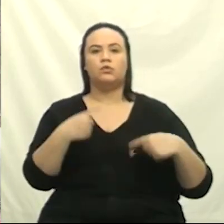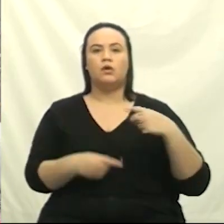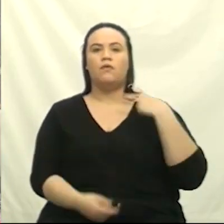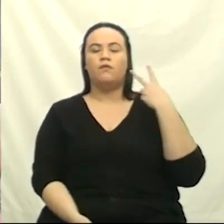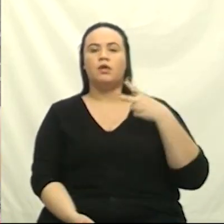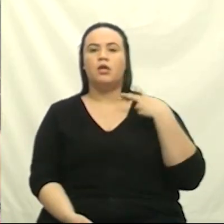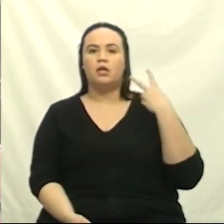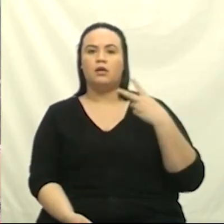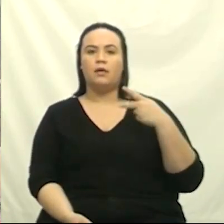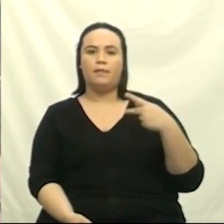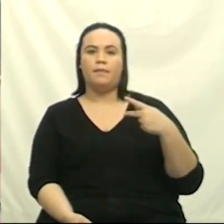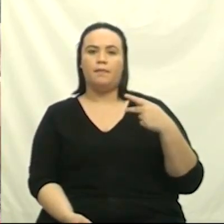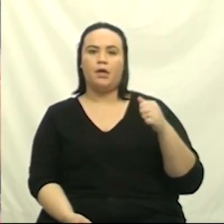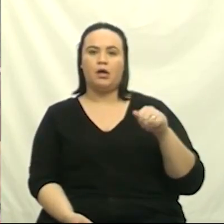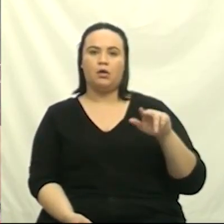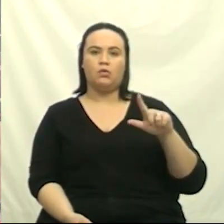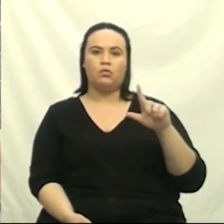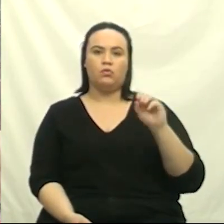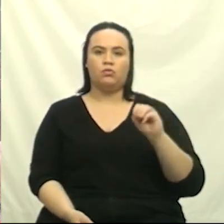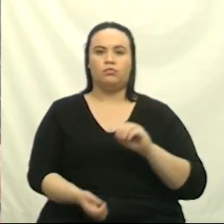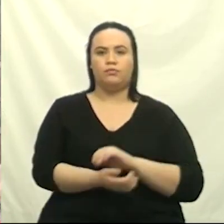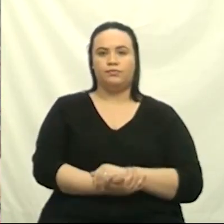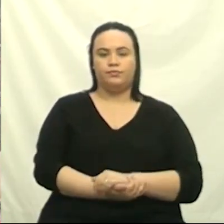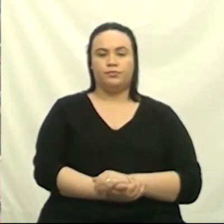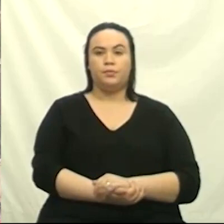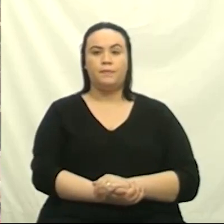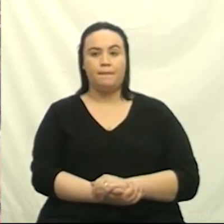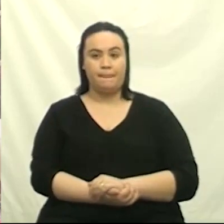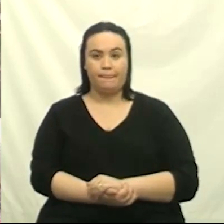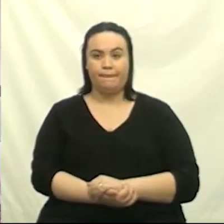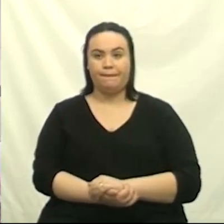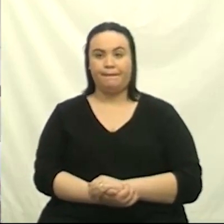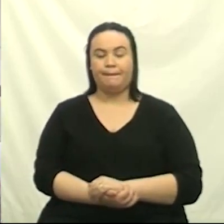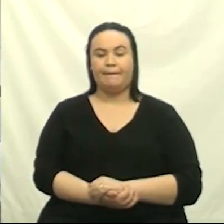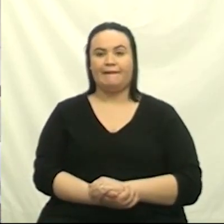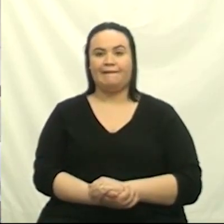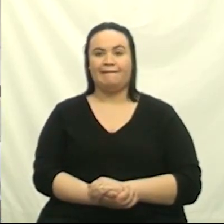com a palavra o autor da moção vereador José Paulo Ferrarese